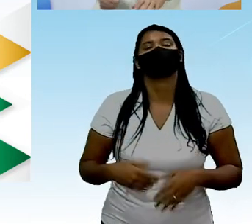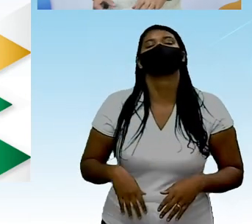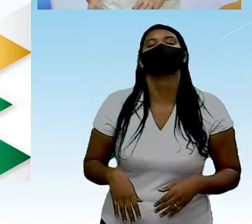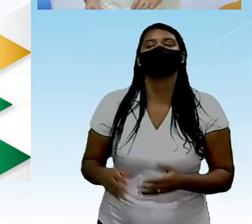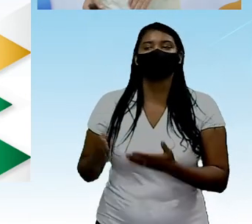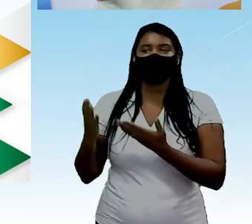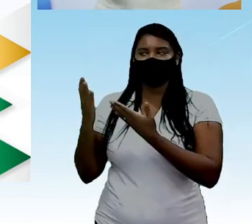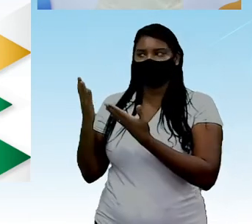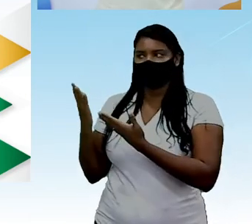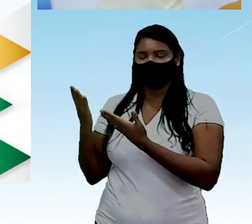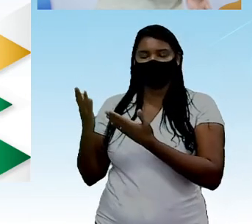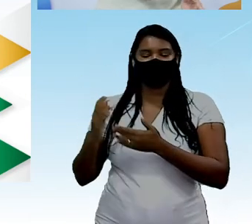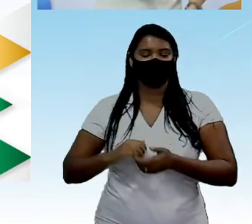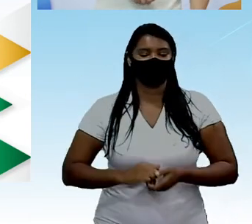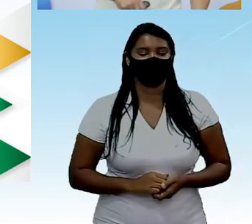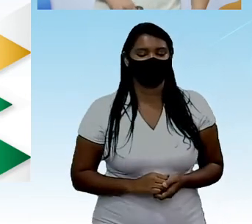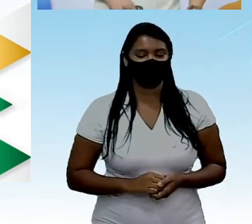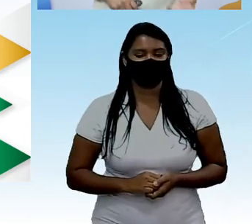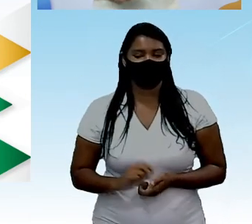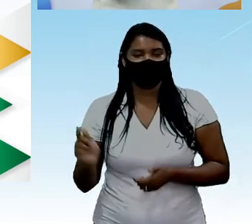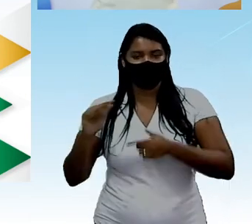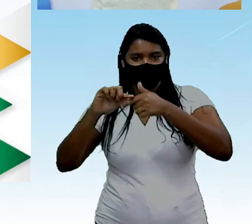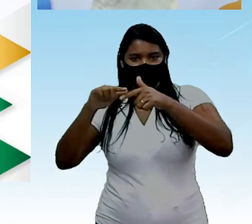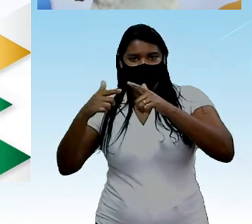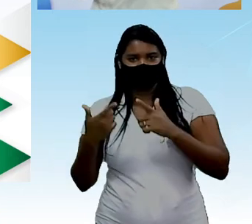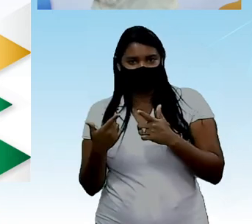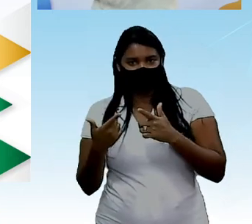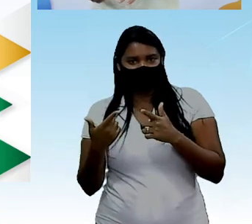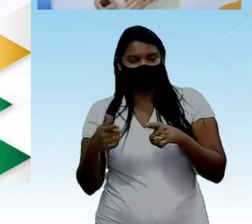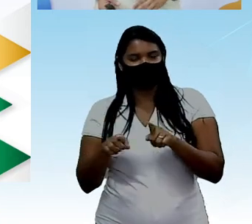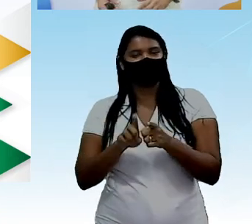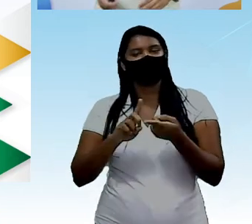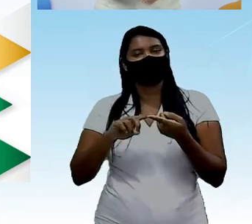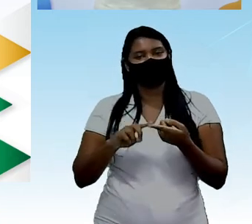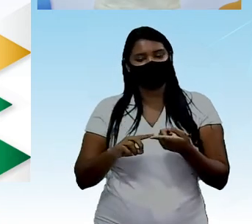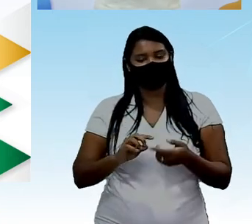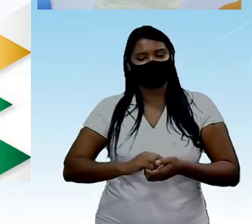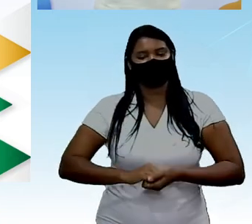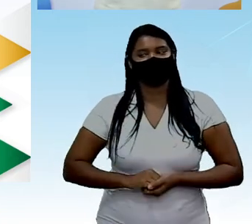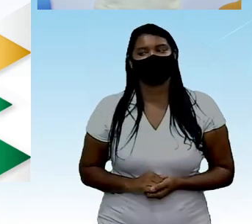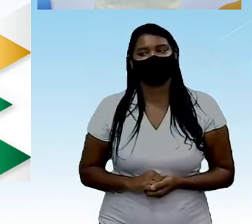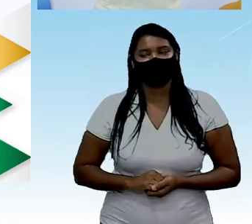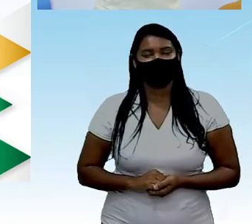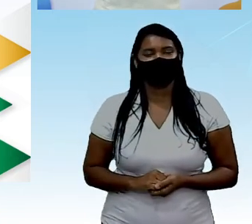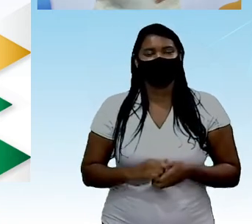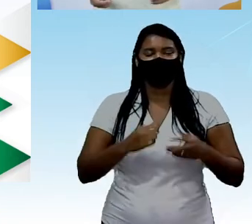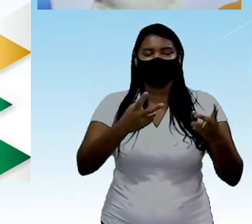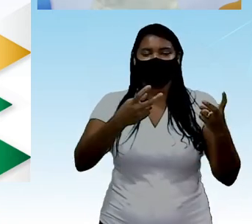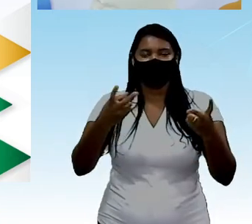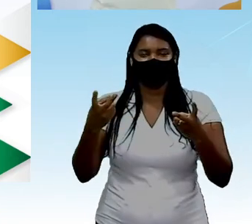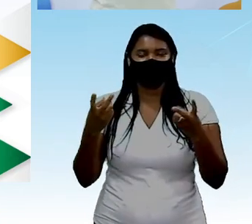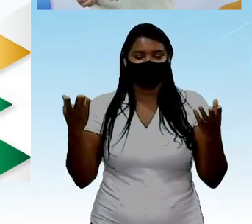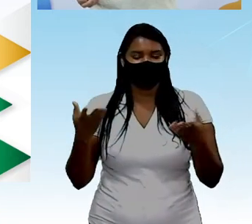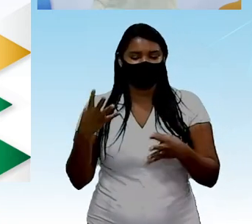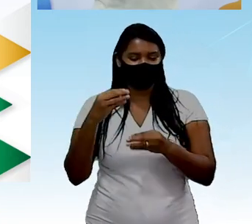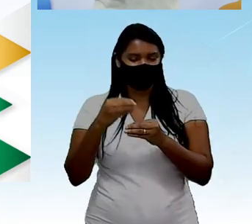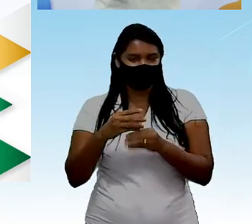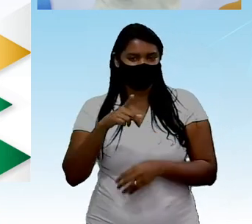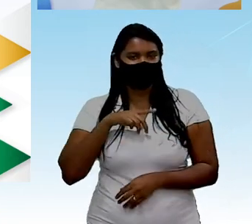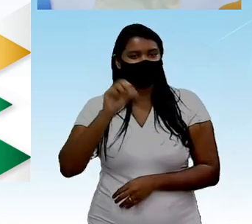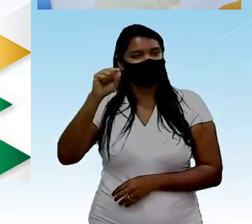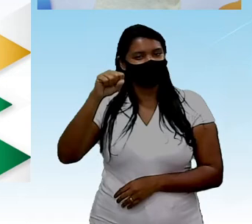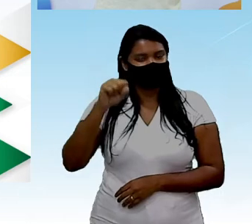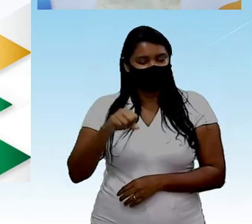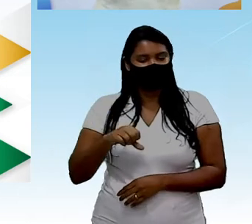aí entre os geômetras e os algebristas, tá? Presta atenção. Existem sim